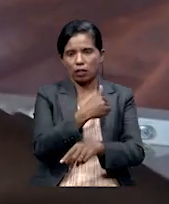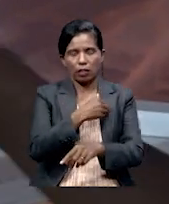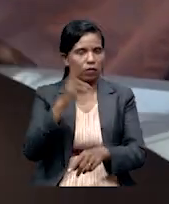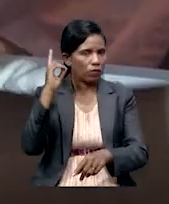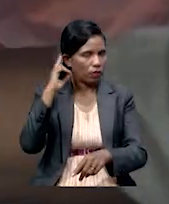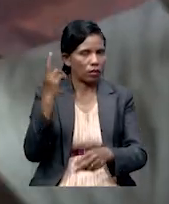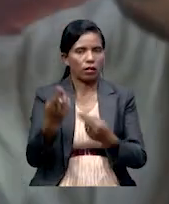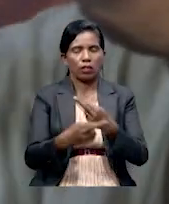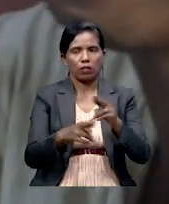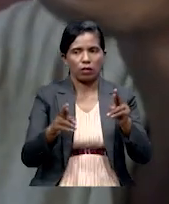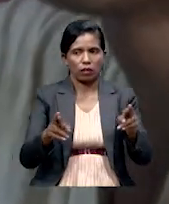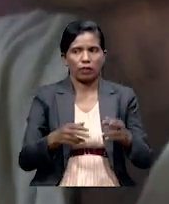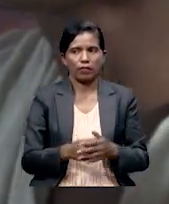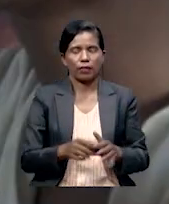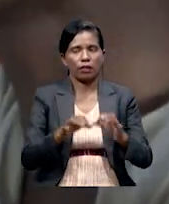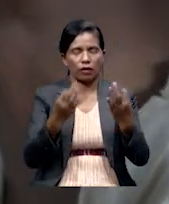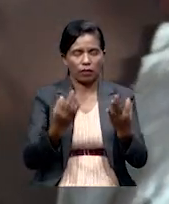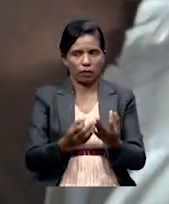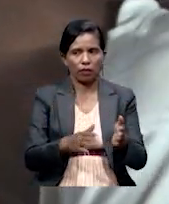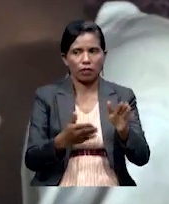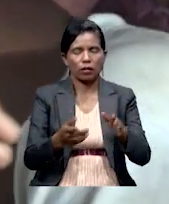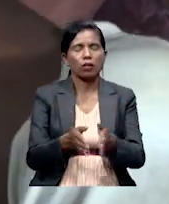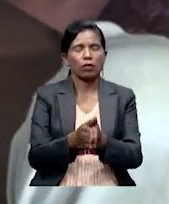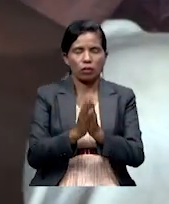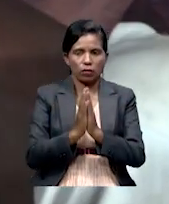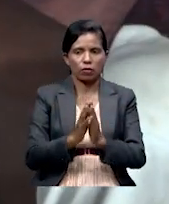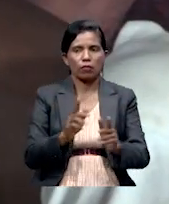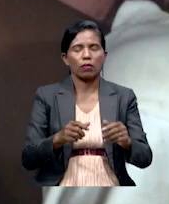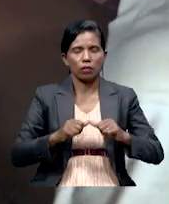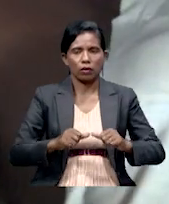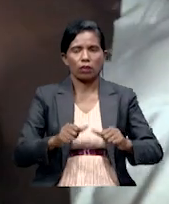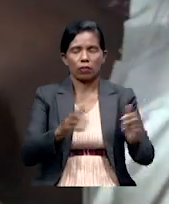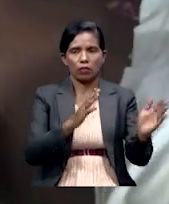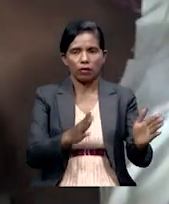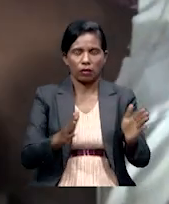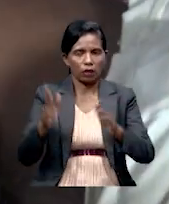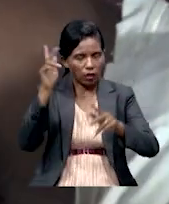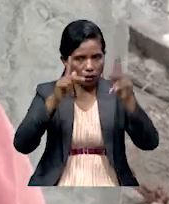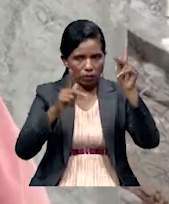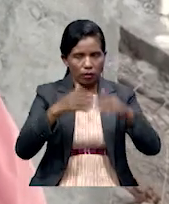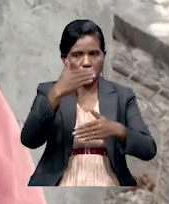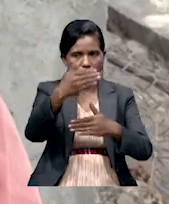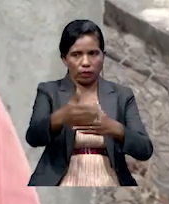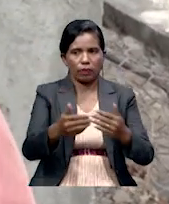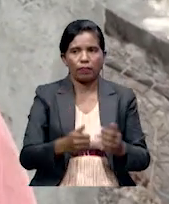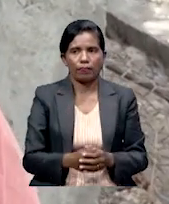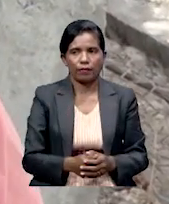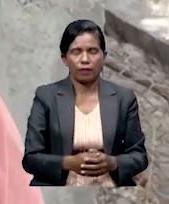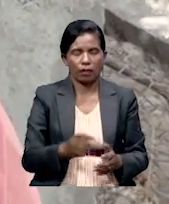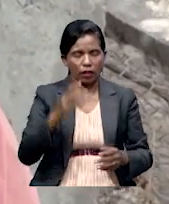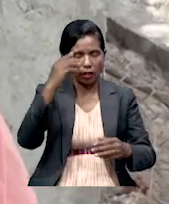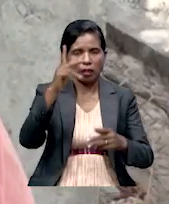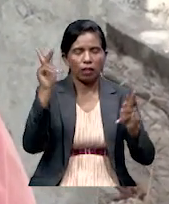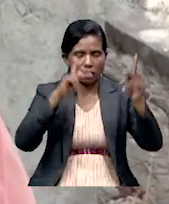resultado autópsia. Família Matebiang, o sua parte relevante será, onde continua o processo, caso ne baoing. Caso baoing, né?